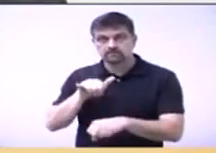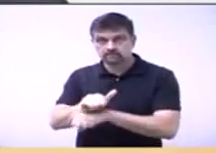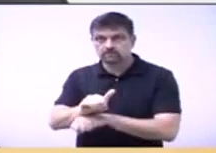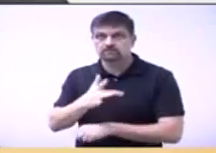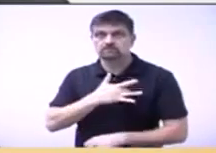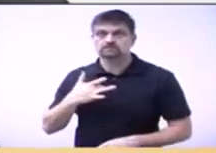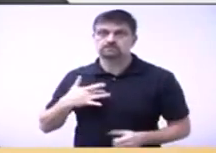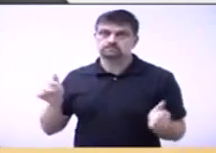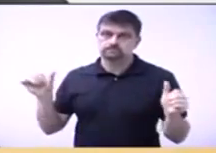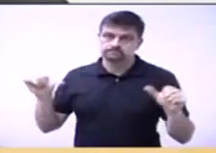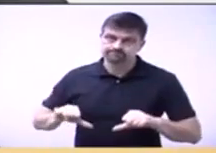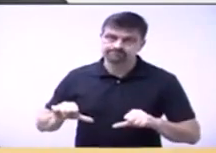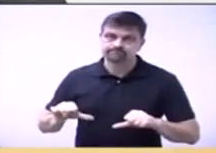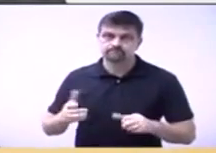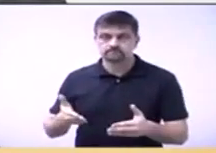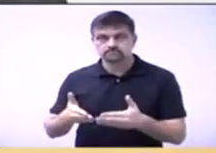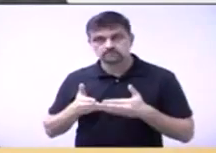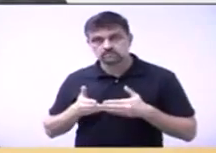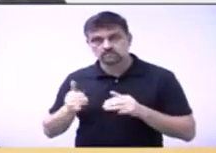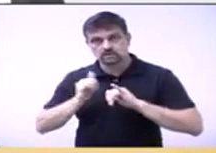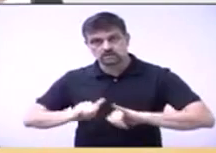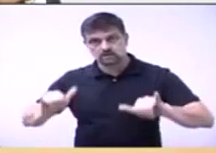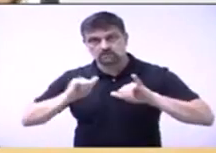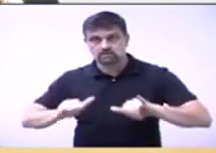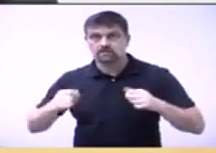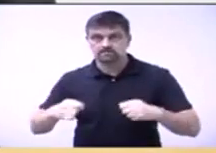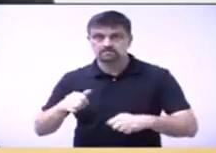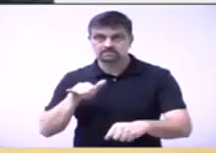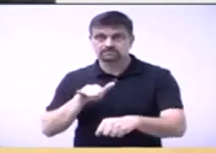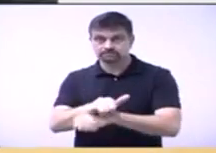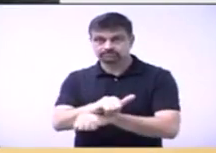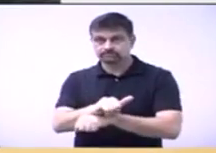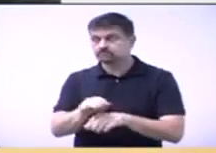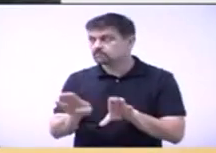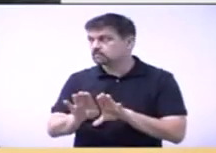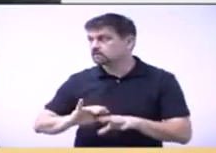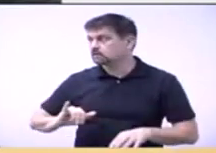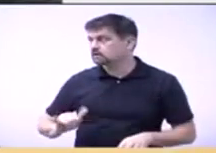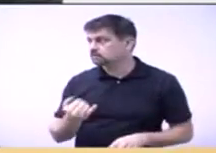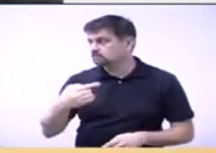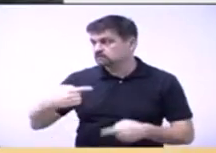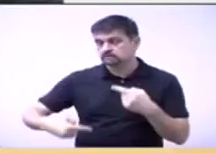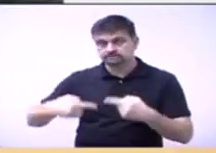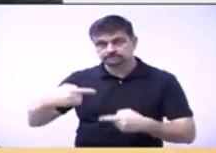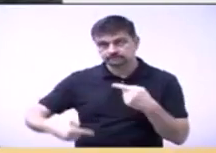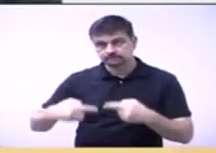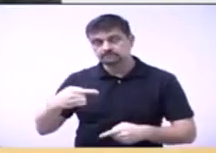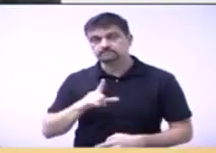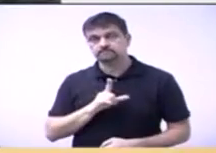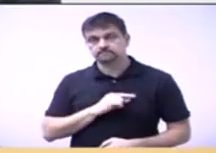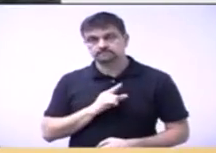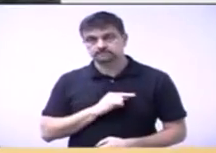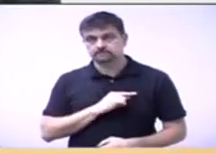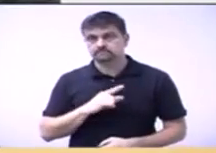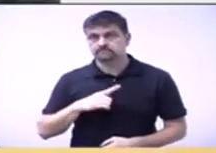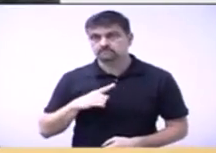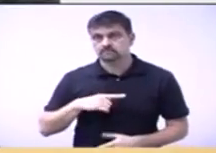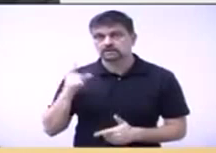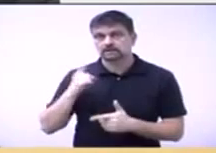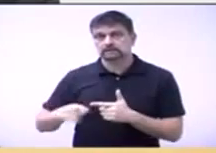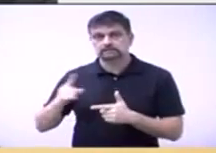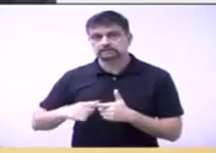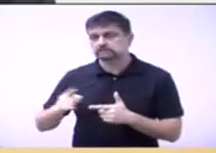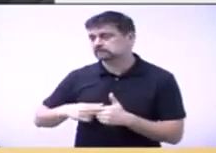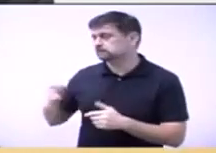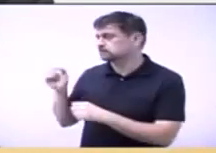de saúde, ele pediu para informar, não está aqui. E aproveitando essa discussão, vereador Custódio e Ângela, é um problema já que vem há